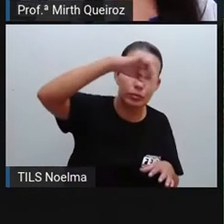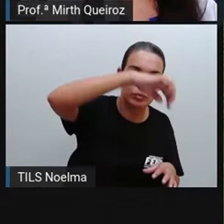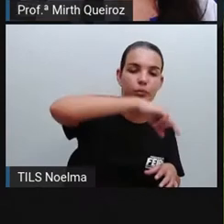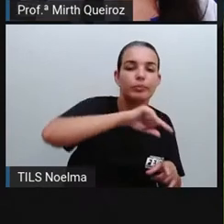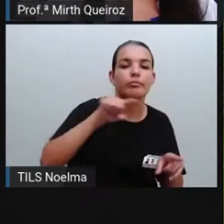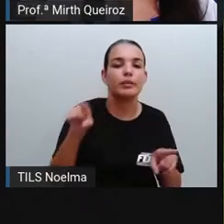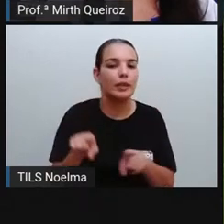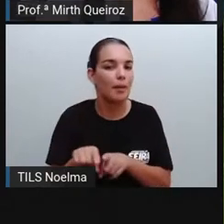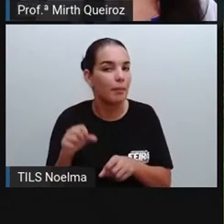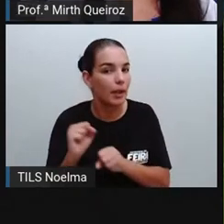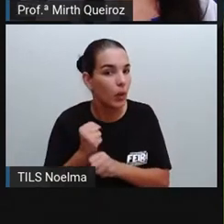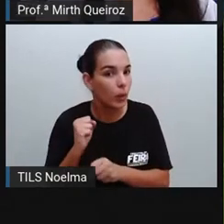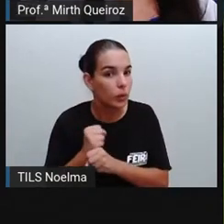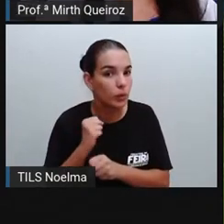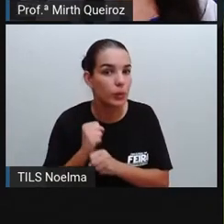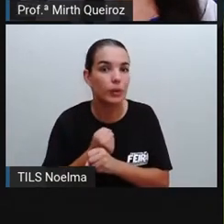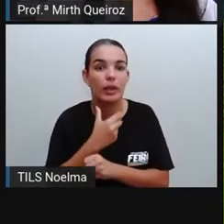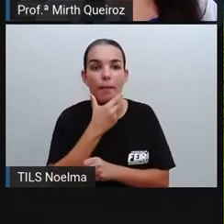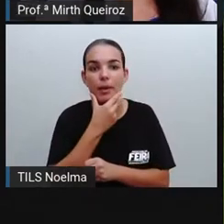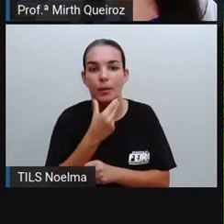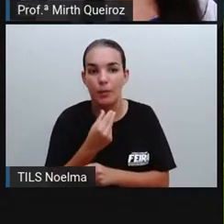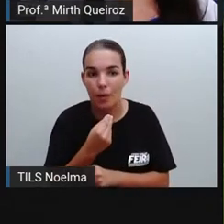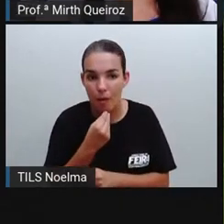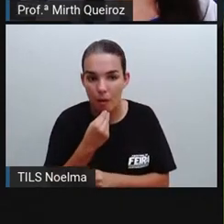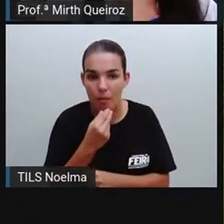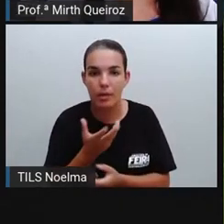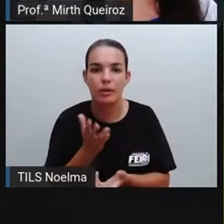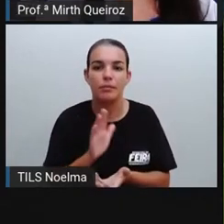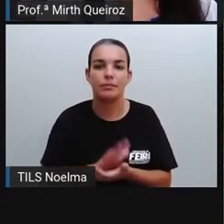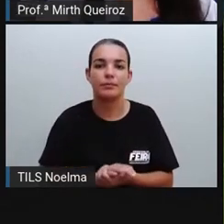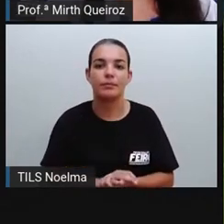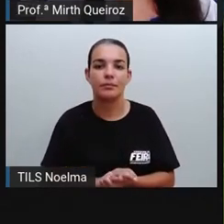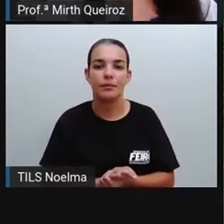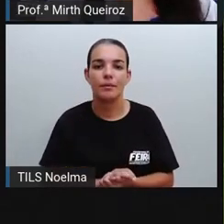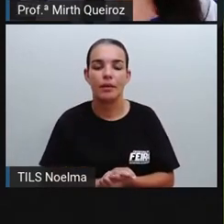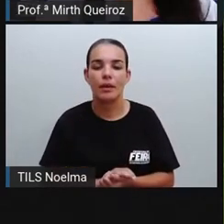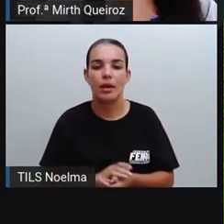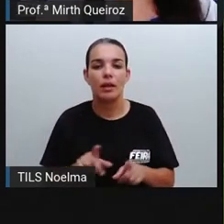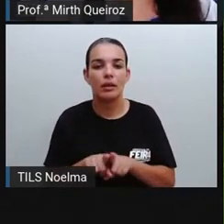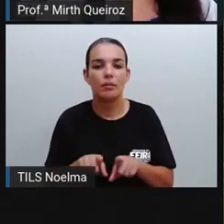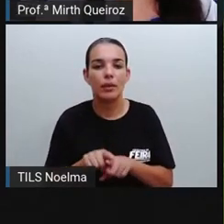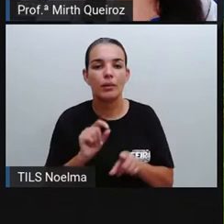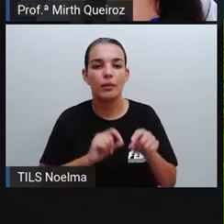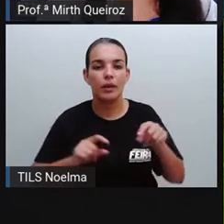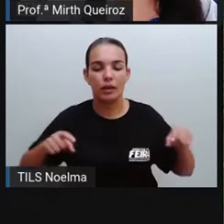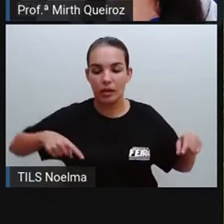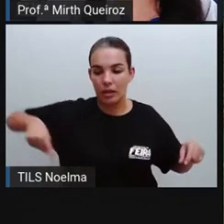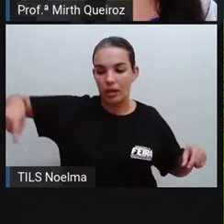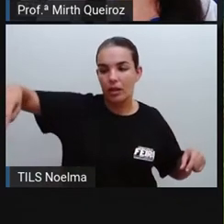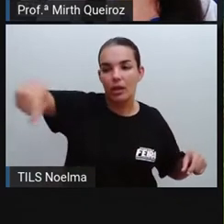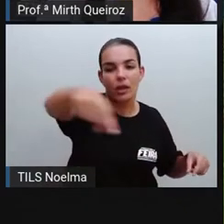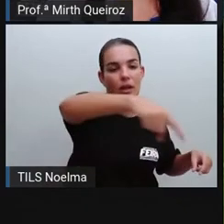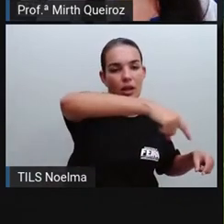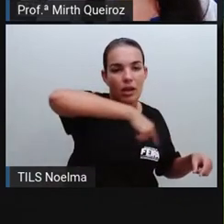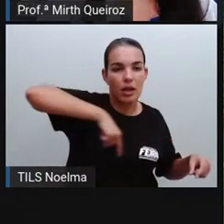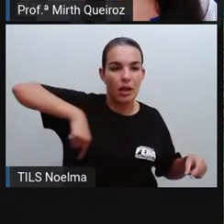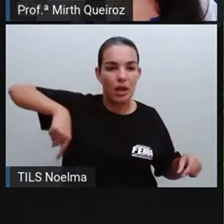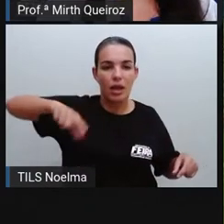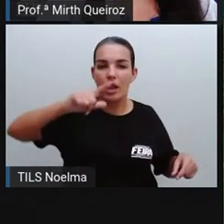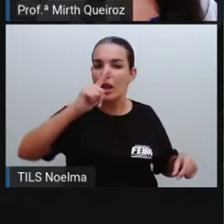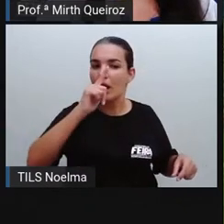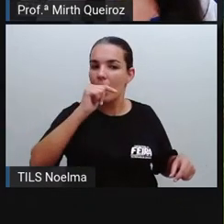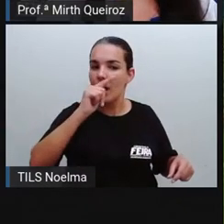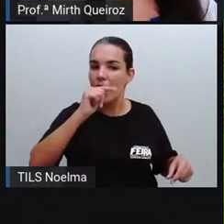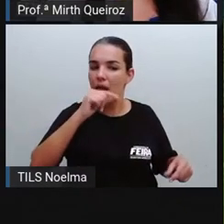aí da paisagem humanizada, que foi construída aí pelo homem. O próprio lago aqui, embora seja